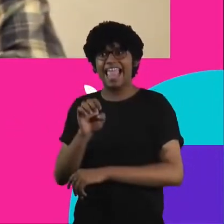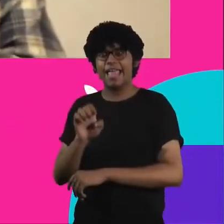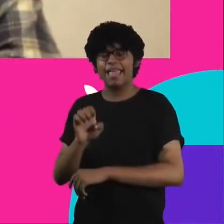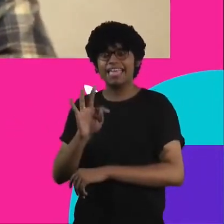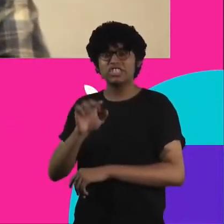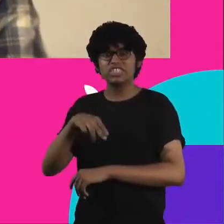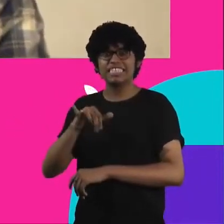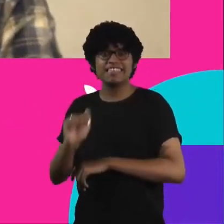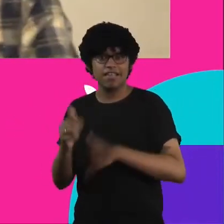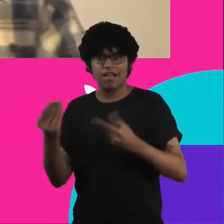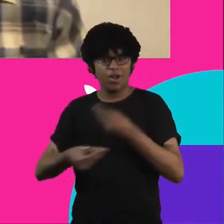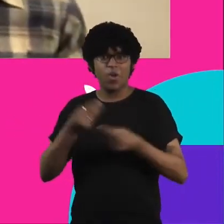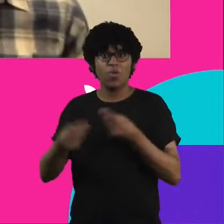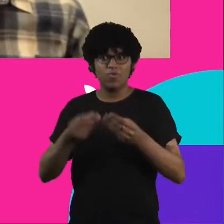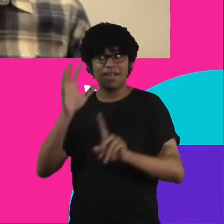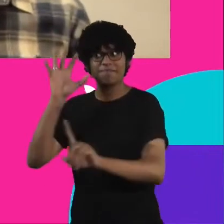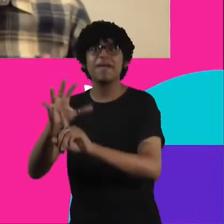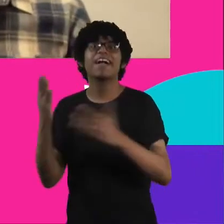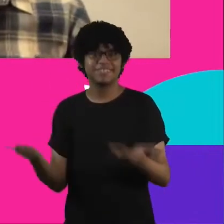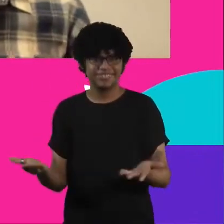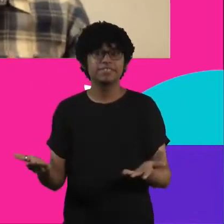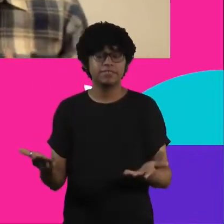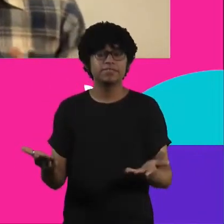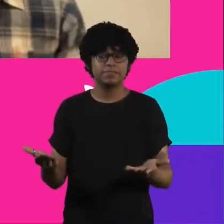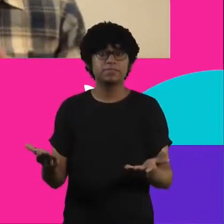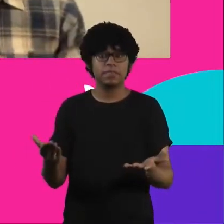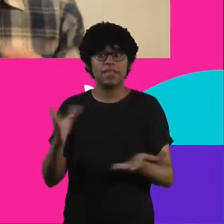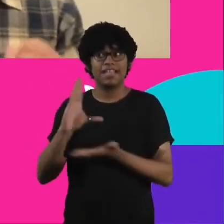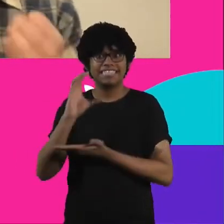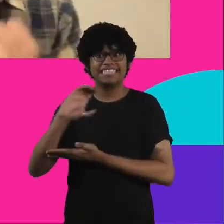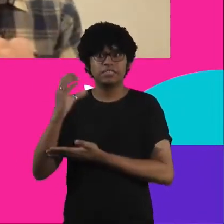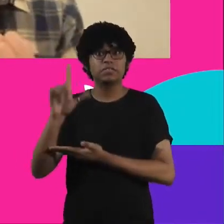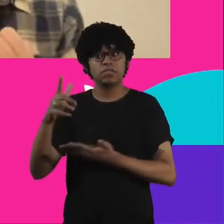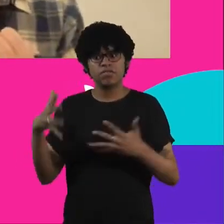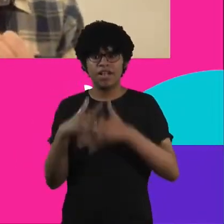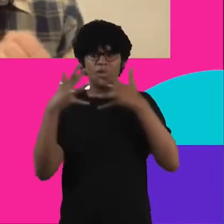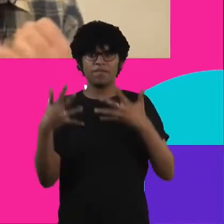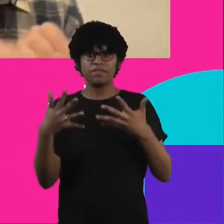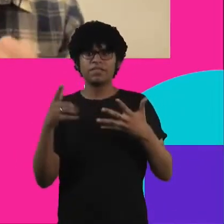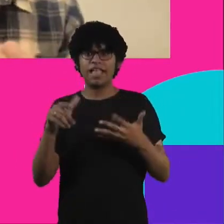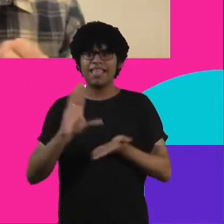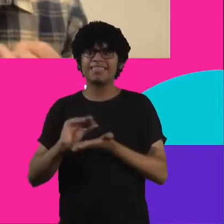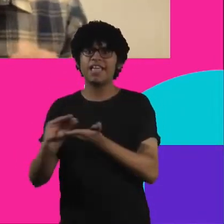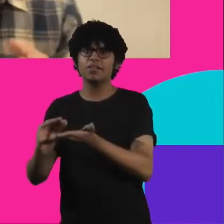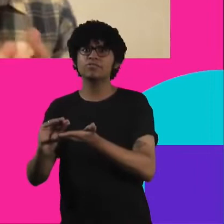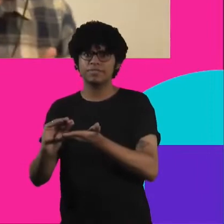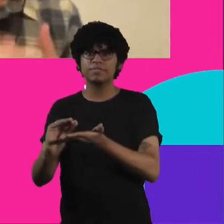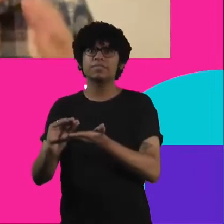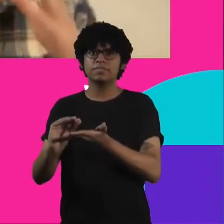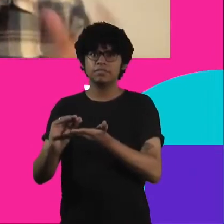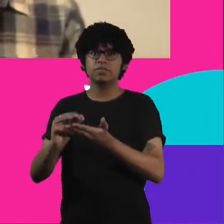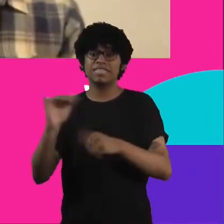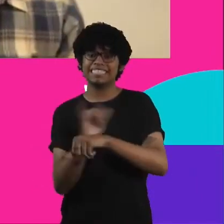implicações éticas dos dados, ou poderia ser alguém treinado em ciência de dados, mas havia muita confusão com relação a que tipo